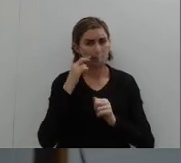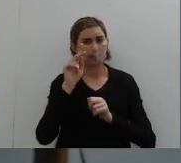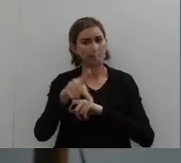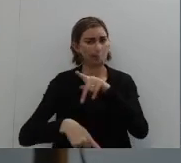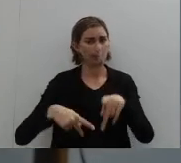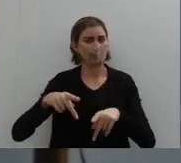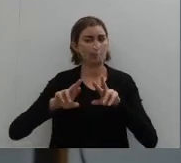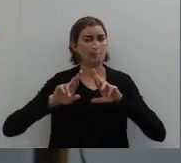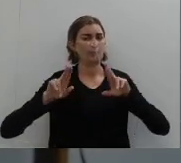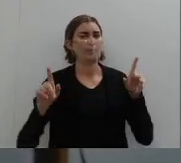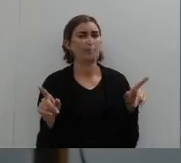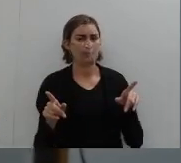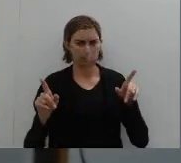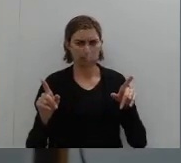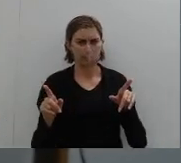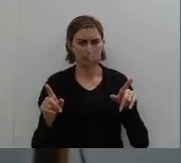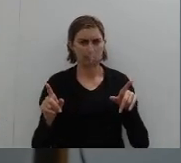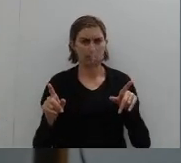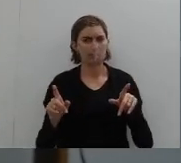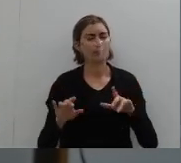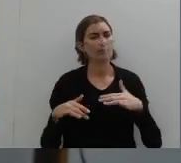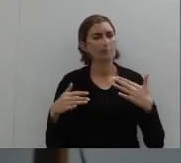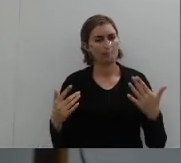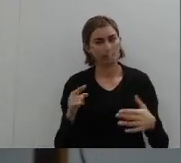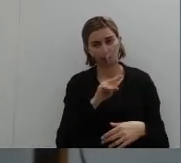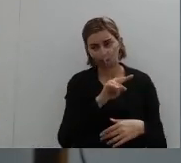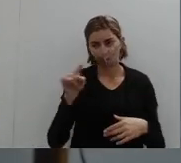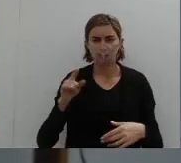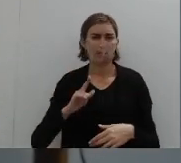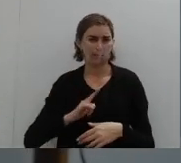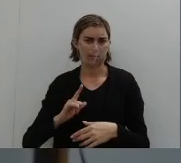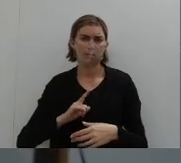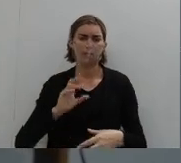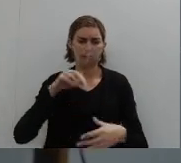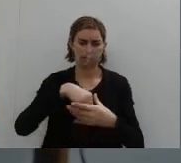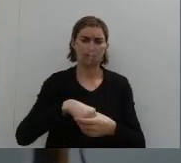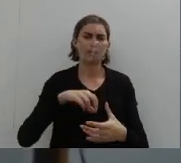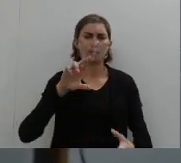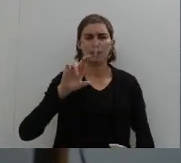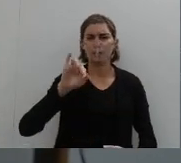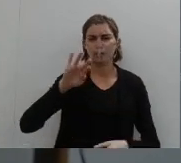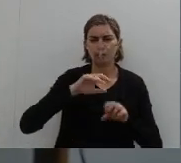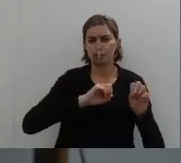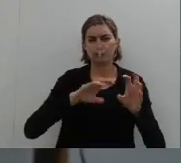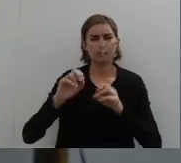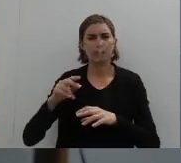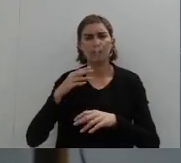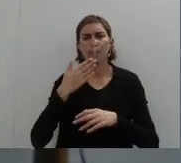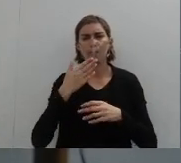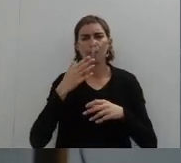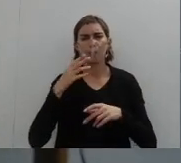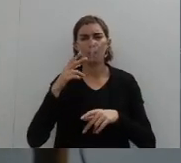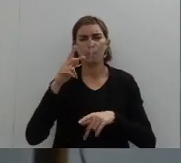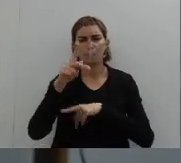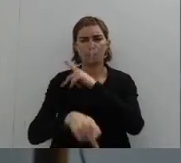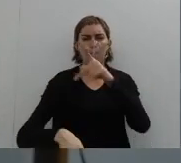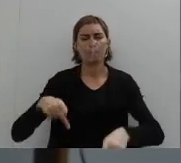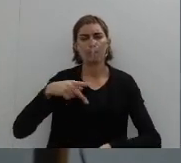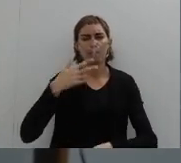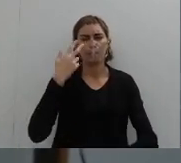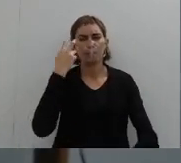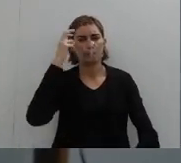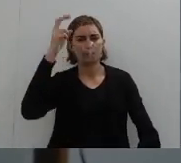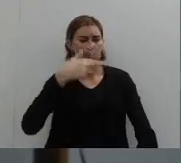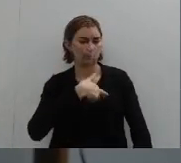povo diferente, certo? E lá nós temos que implantar o cristianismo, porque o povo tem uma cultura religiosa totalmente diferente